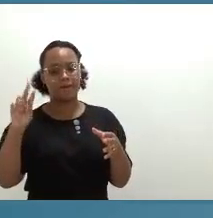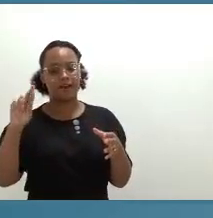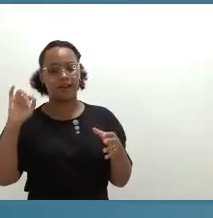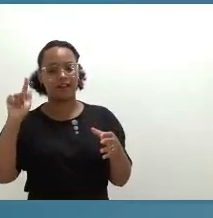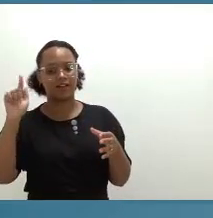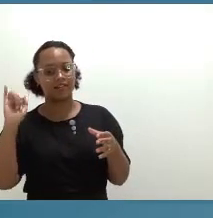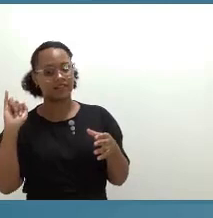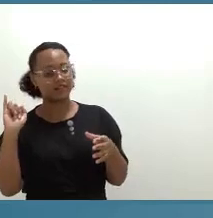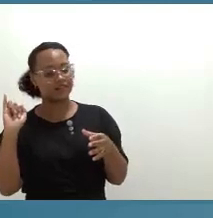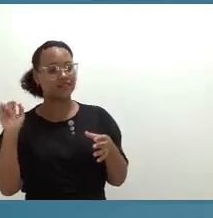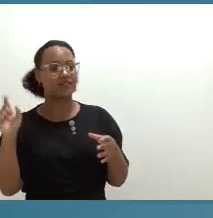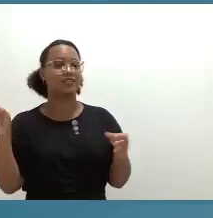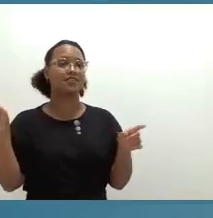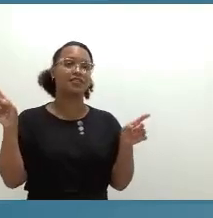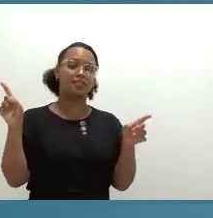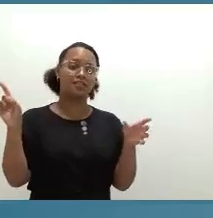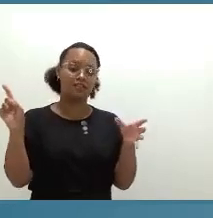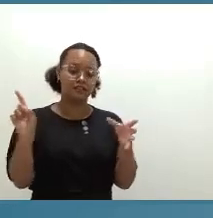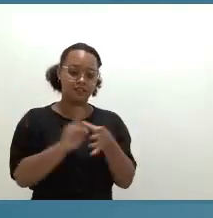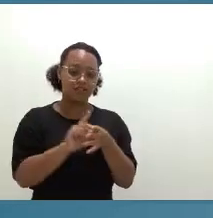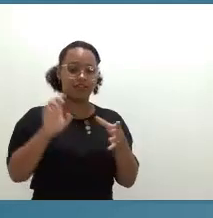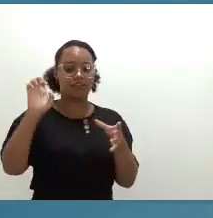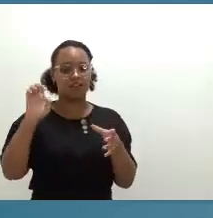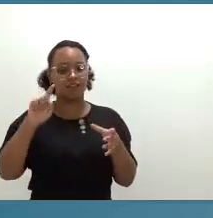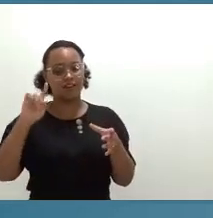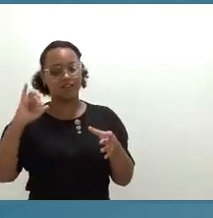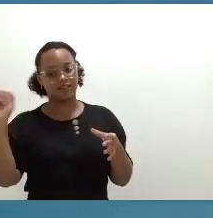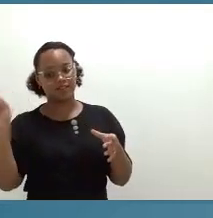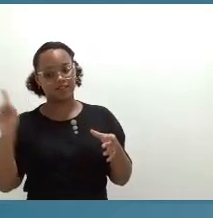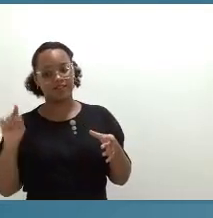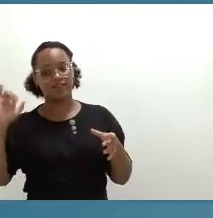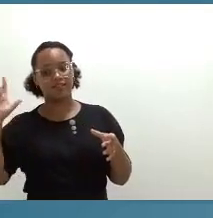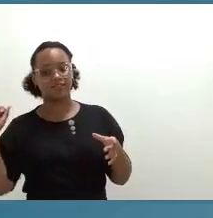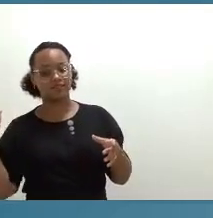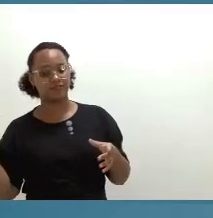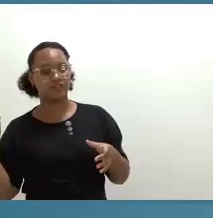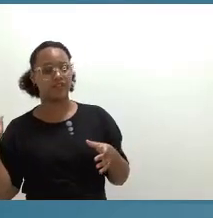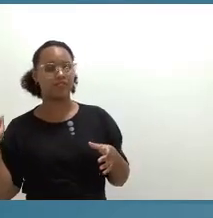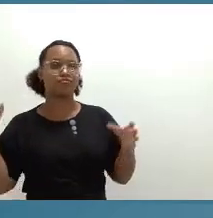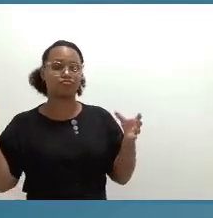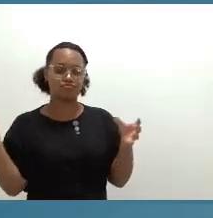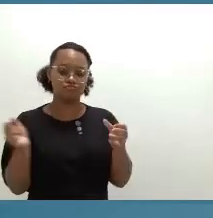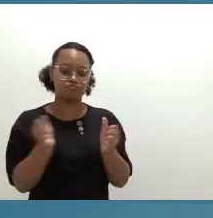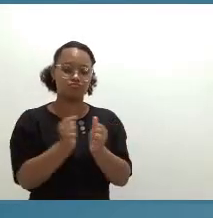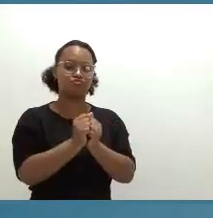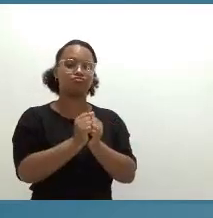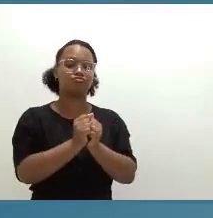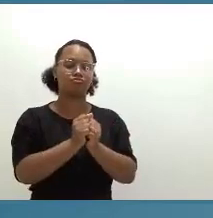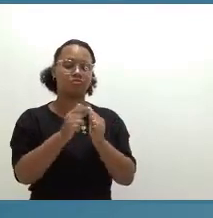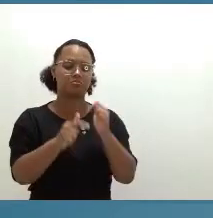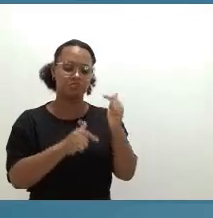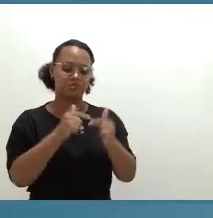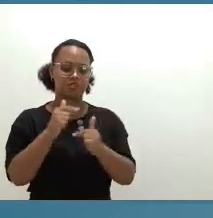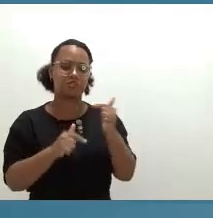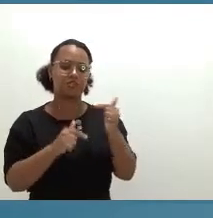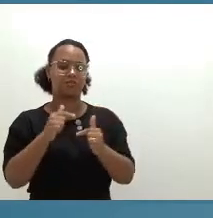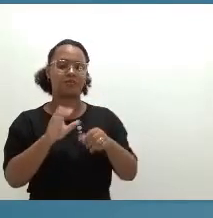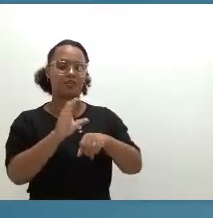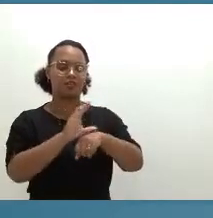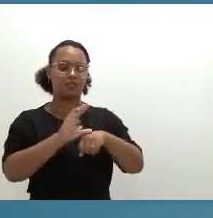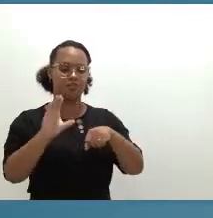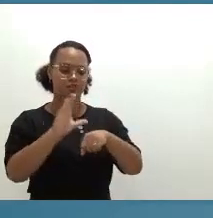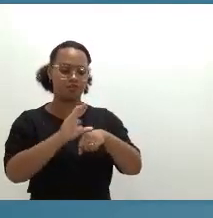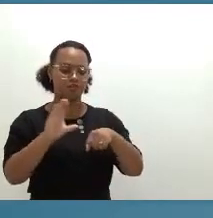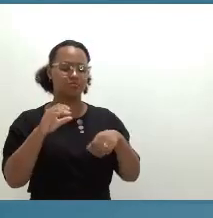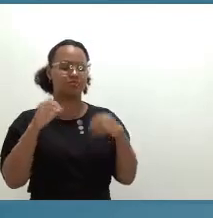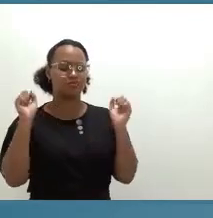acho que a desembargadora Zilda. Vamos estar juntos e vamos fazer um bom trabalho no conceito, sim,